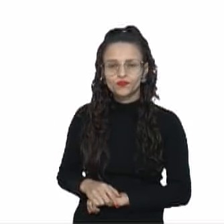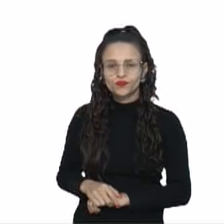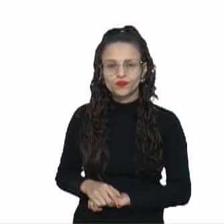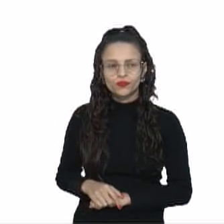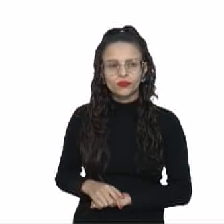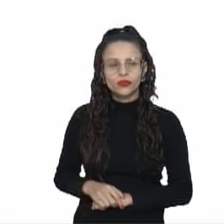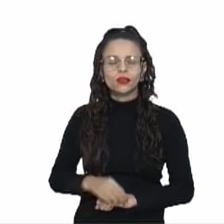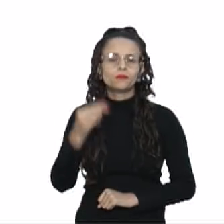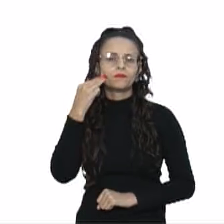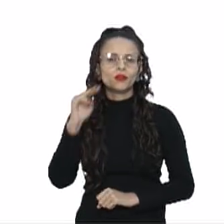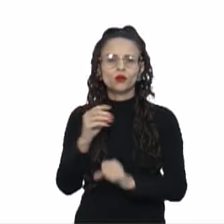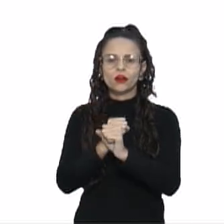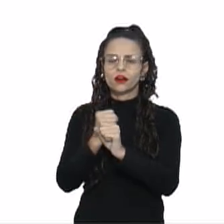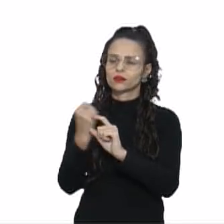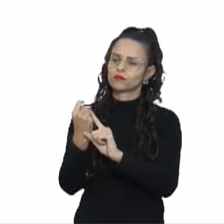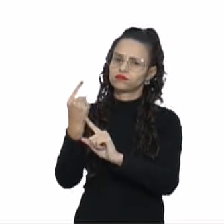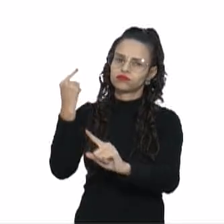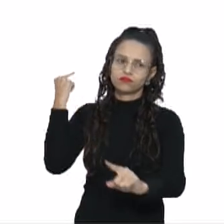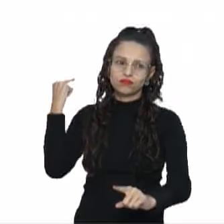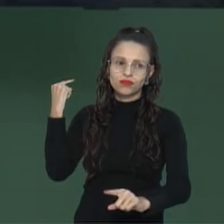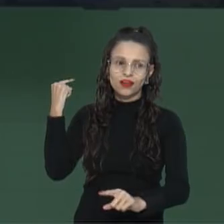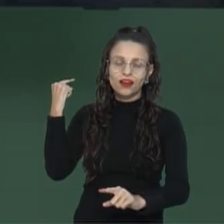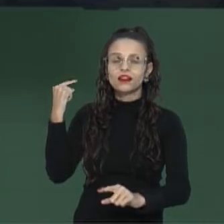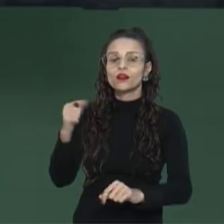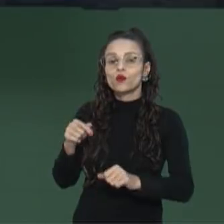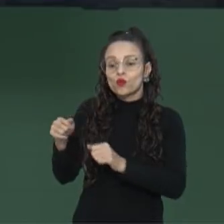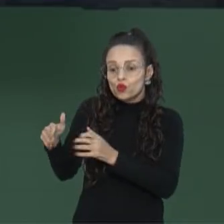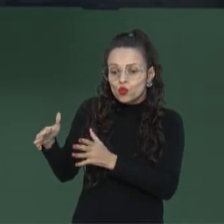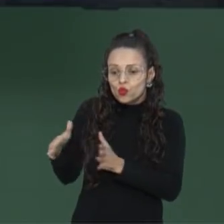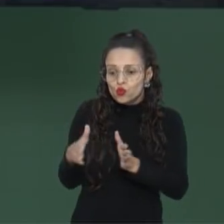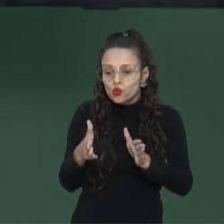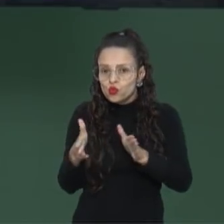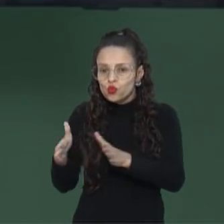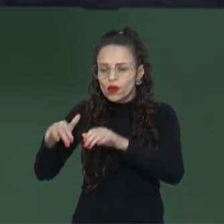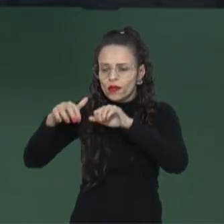há milhões de anos atrás o Rio Iporanga passava bem aqui em cima e